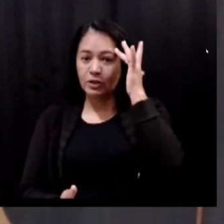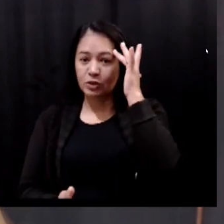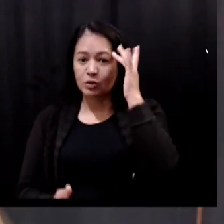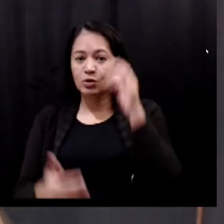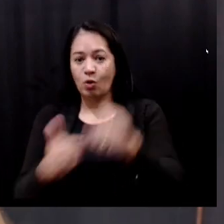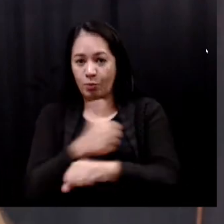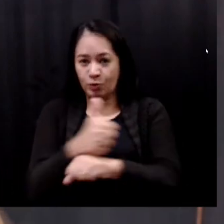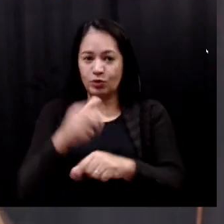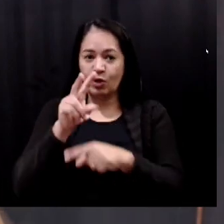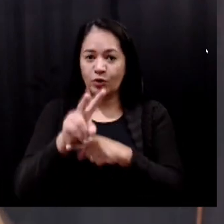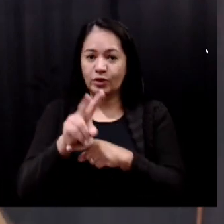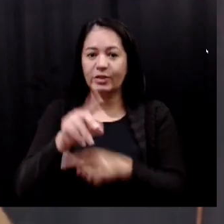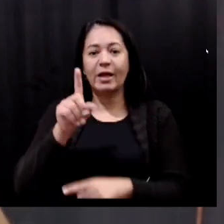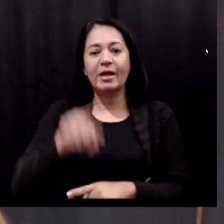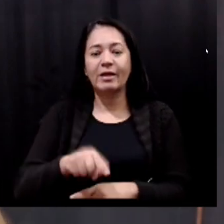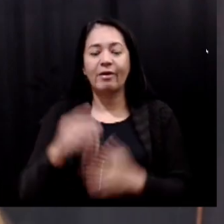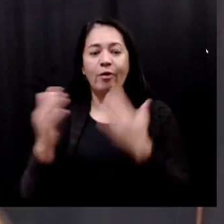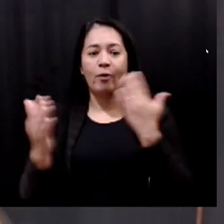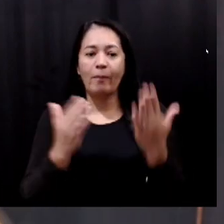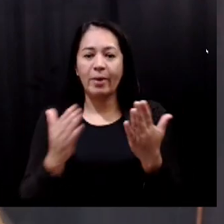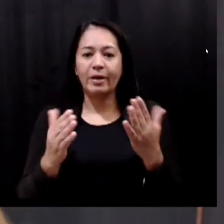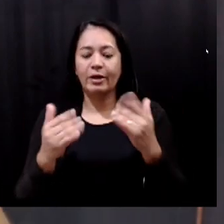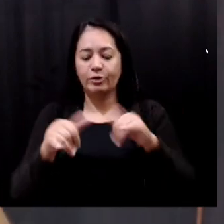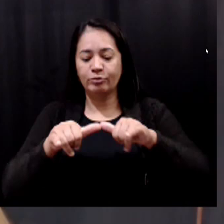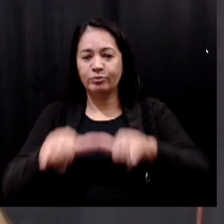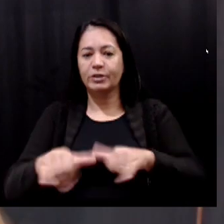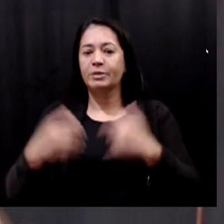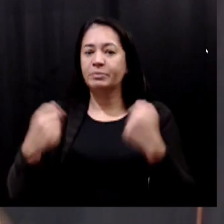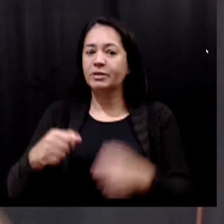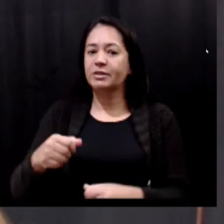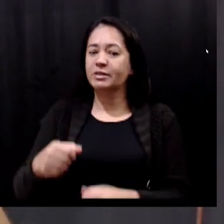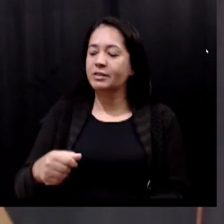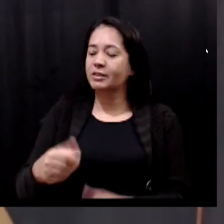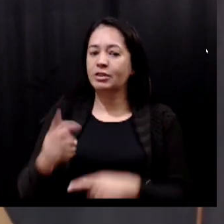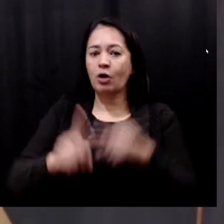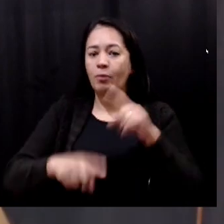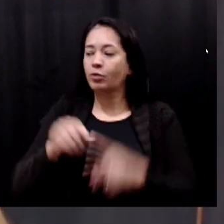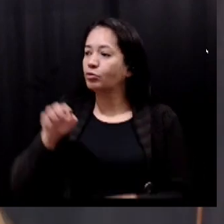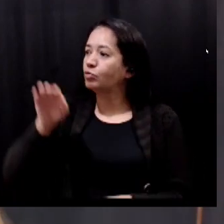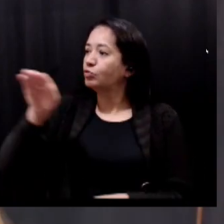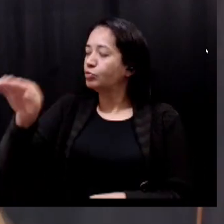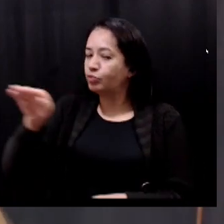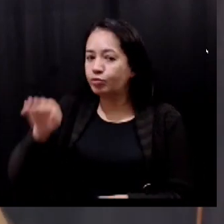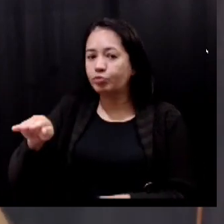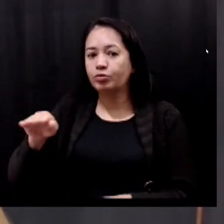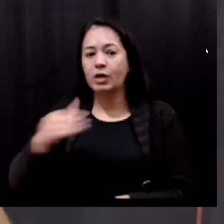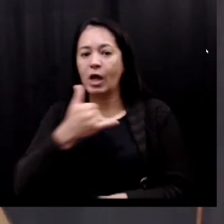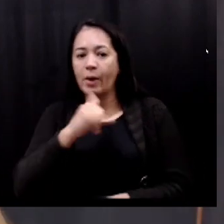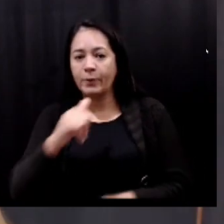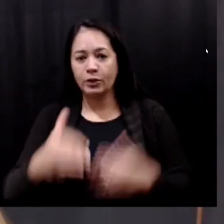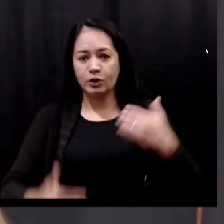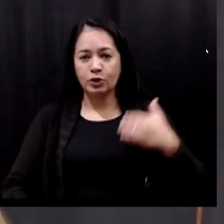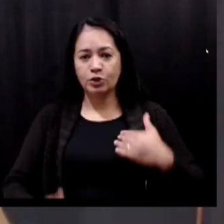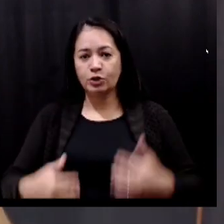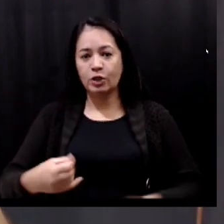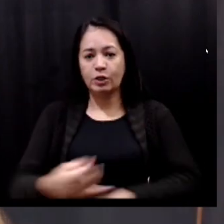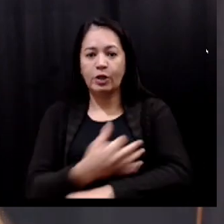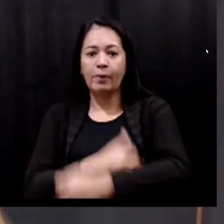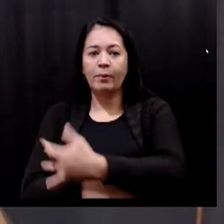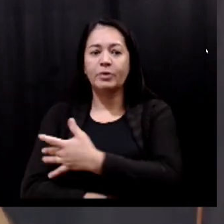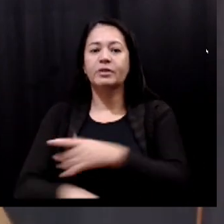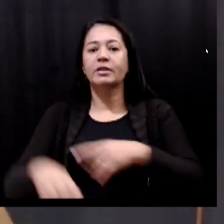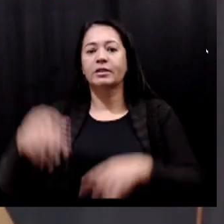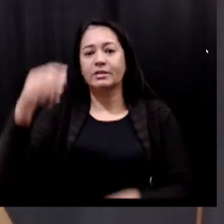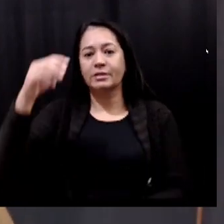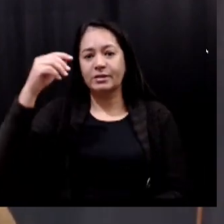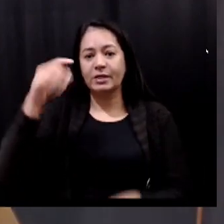constantemente estar repondo ali a sua carga emocional, sua carga física, sua carga intelectual e até mesmo a sua carga